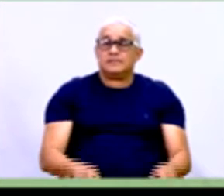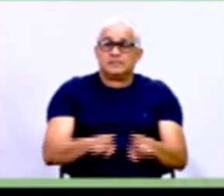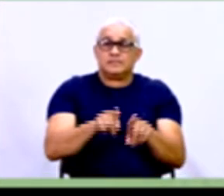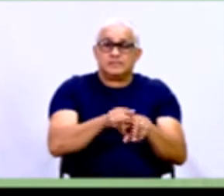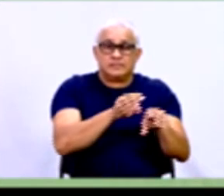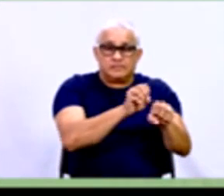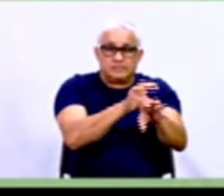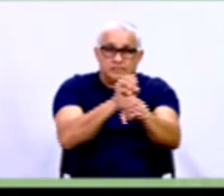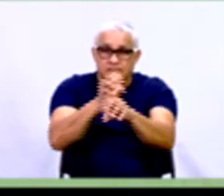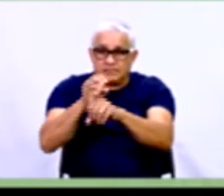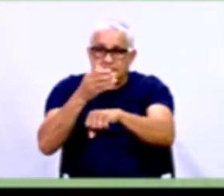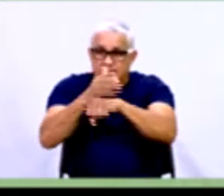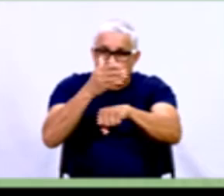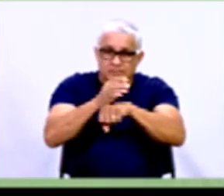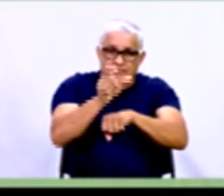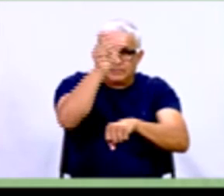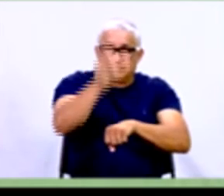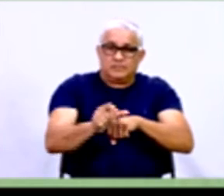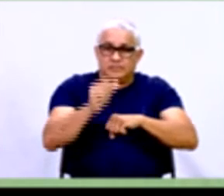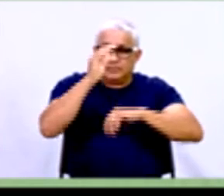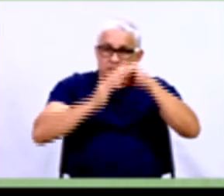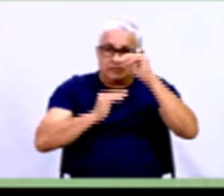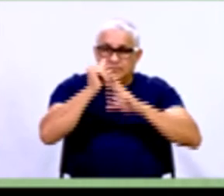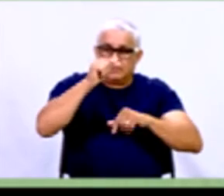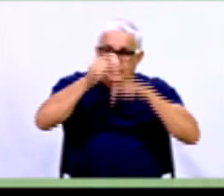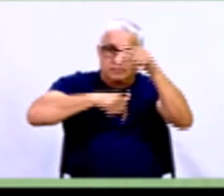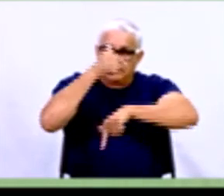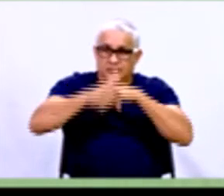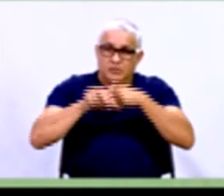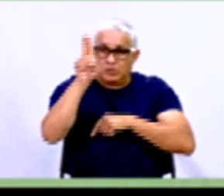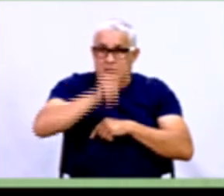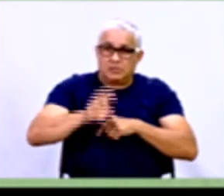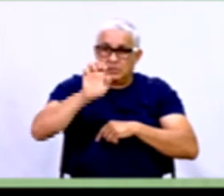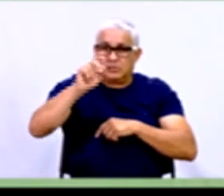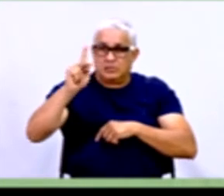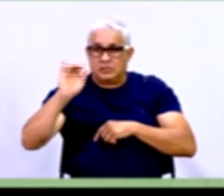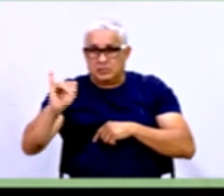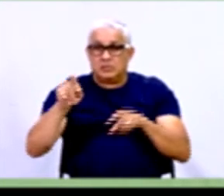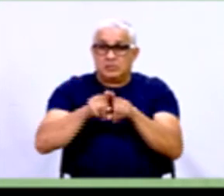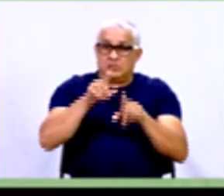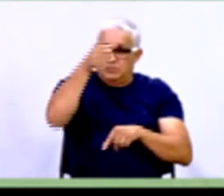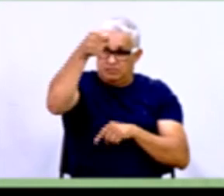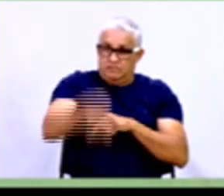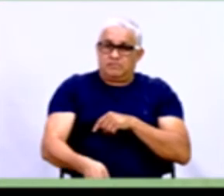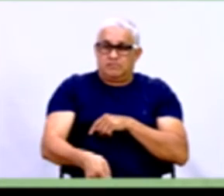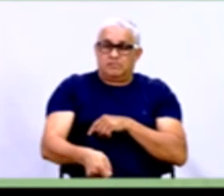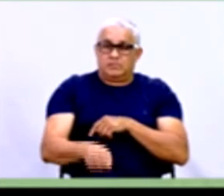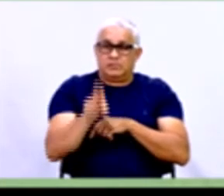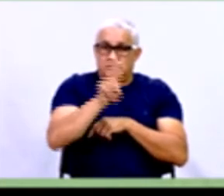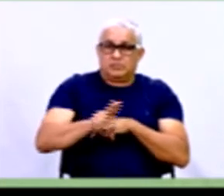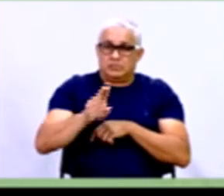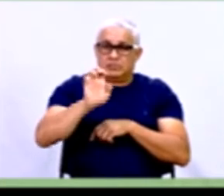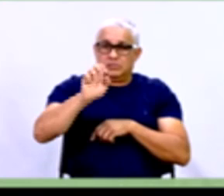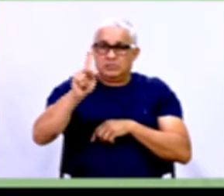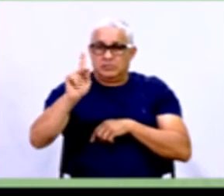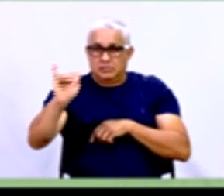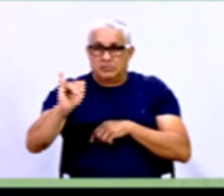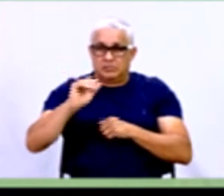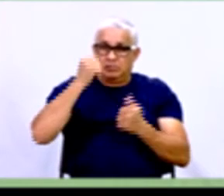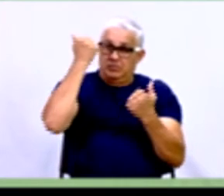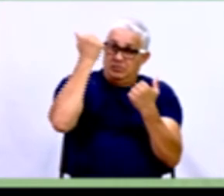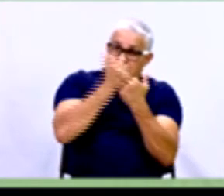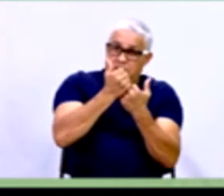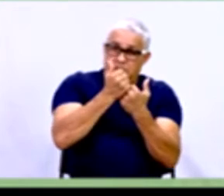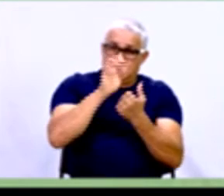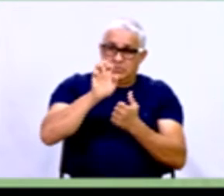Orientar e treinar o trabalhador sobre o uso do EPI. Tornar obrigatório o uso do EPI. Substituir o